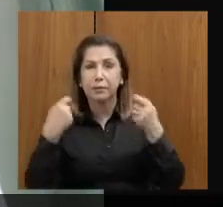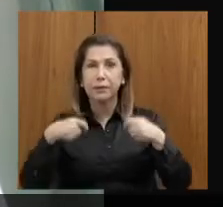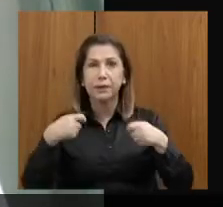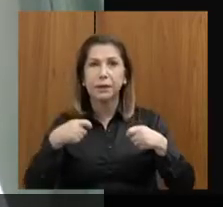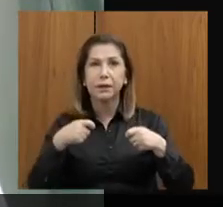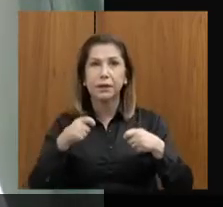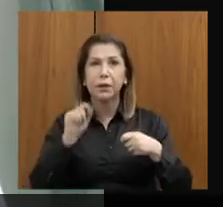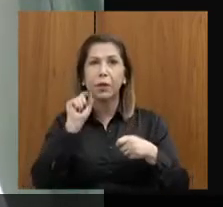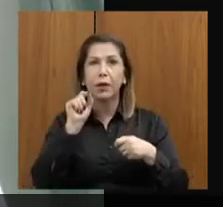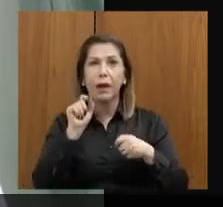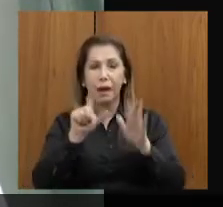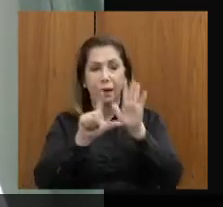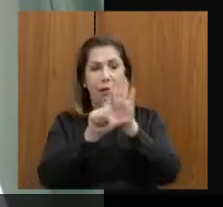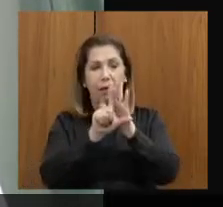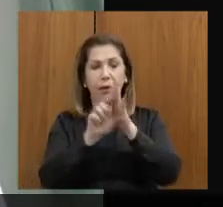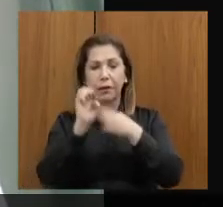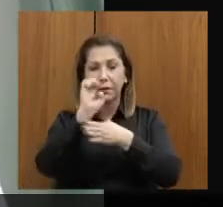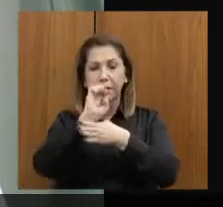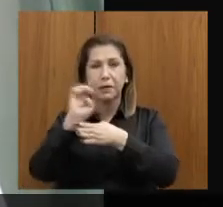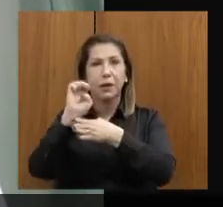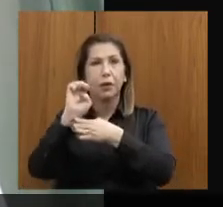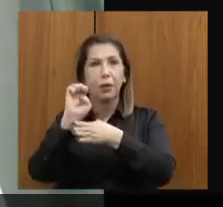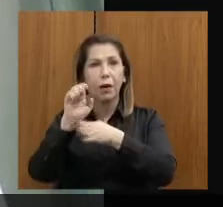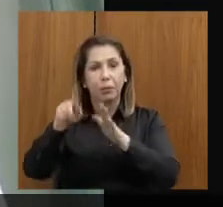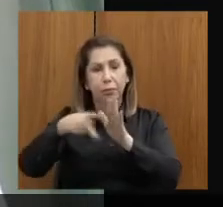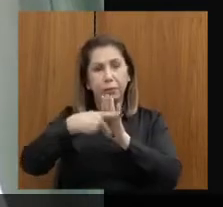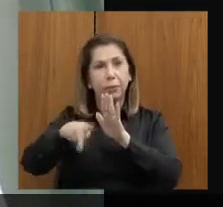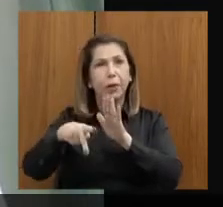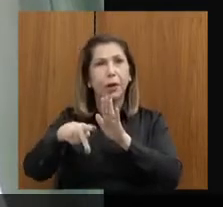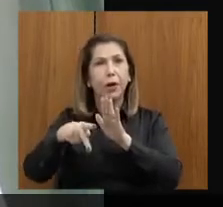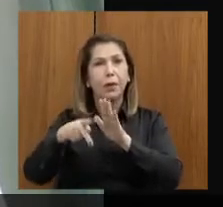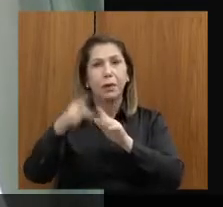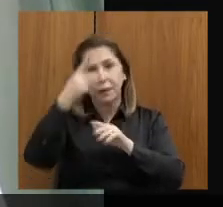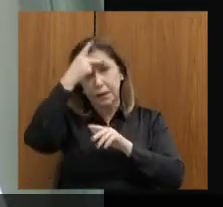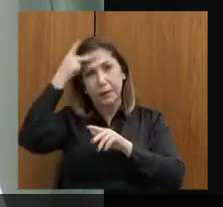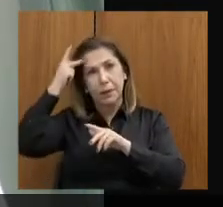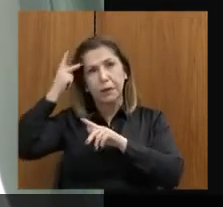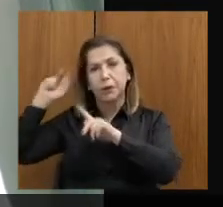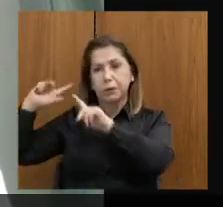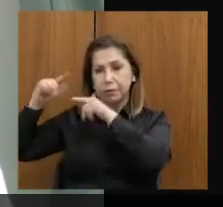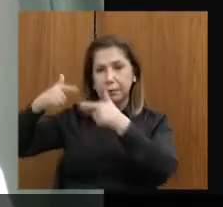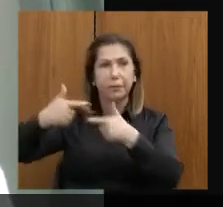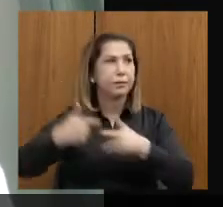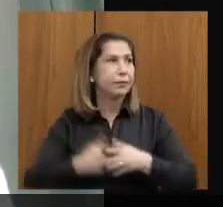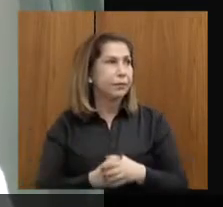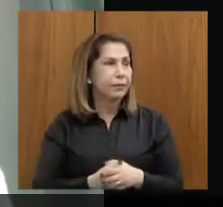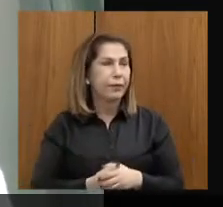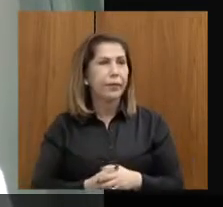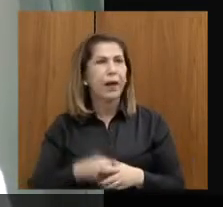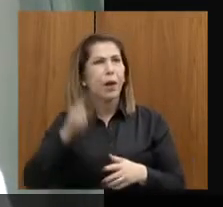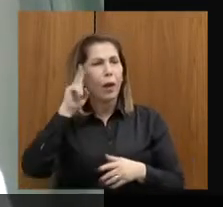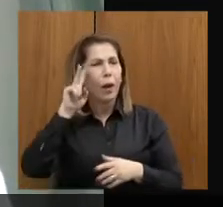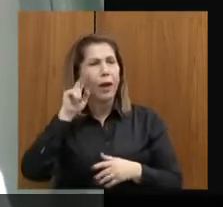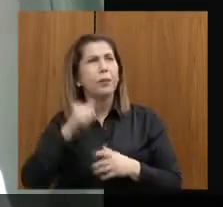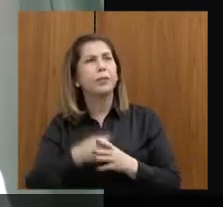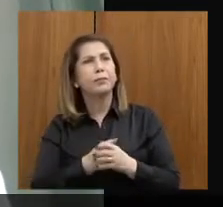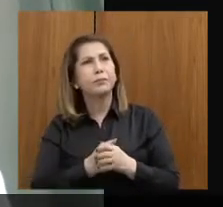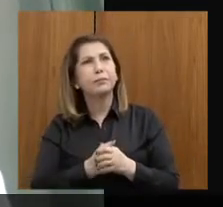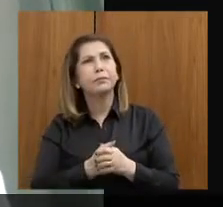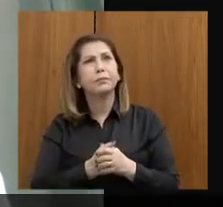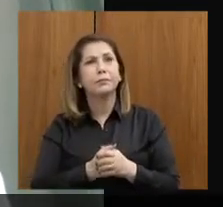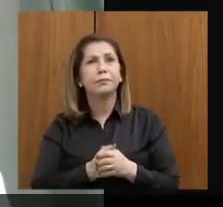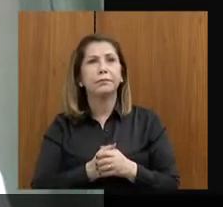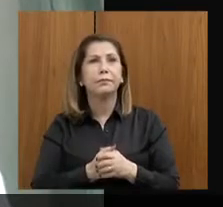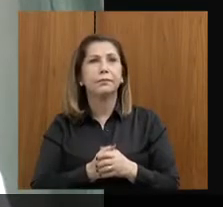de uma lei estadual dos movimentos tentar os pontos da cidade Oi e aí eu lembro bem e